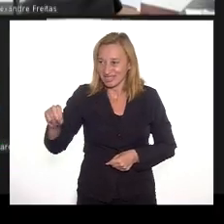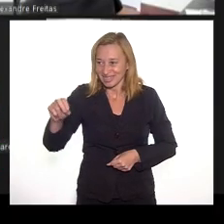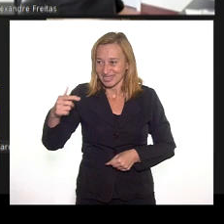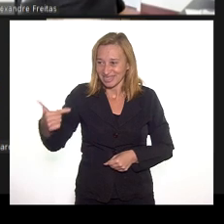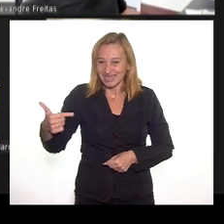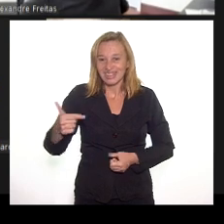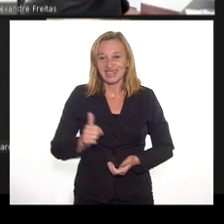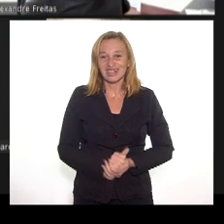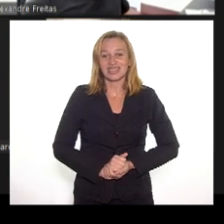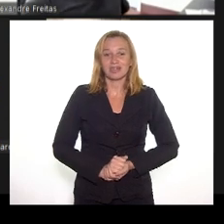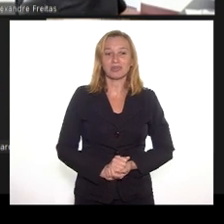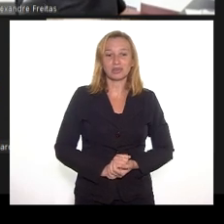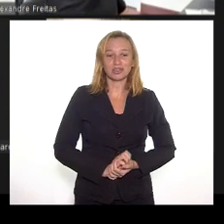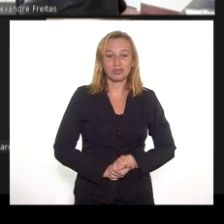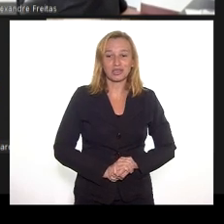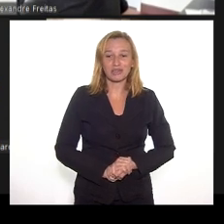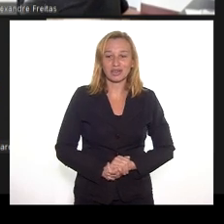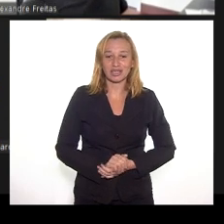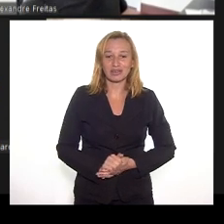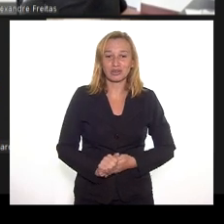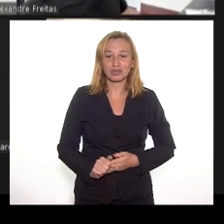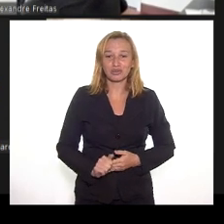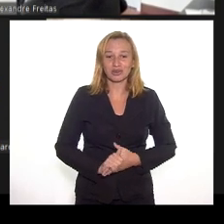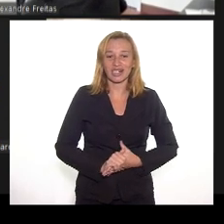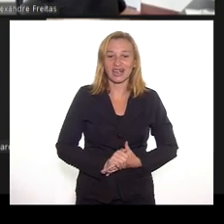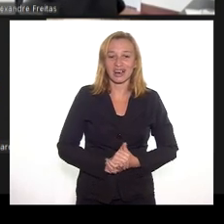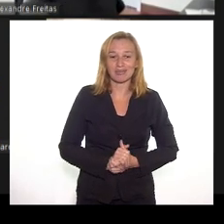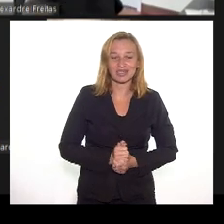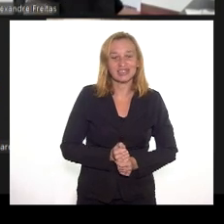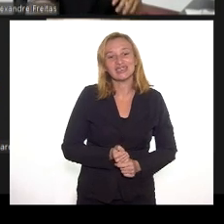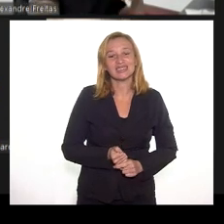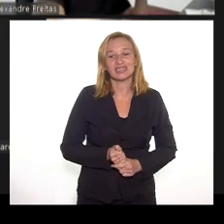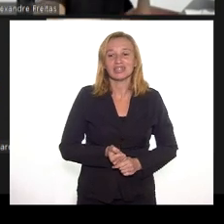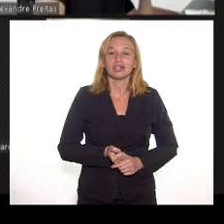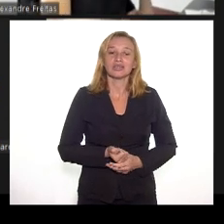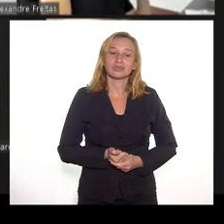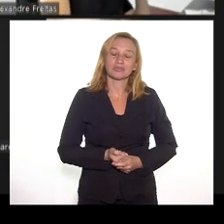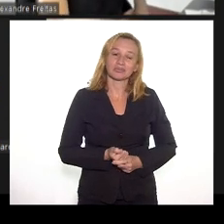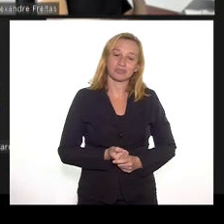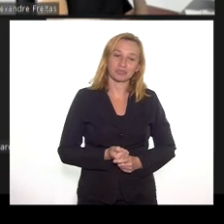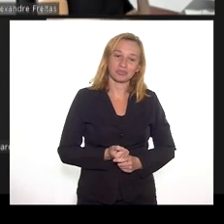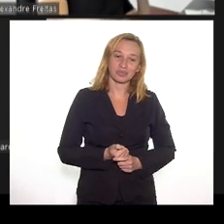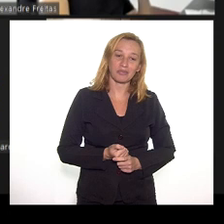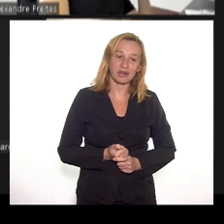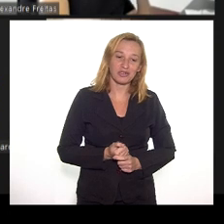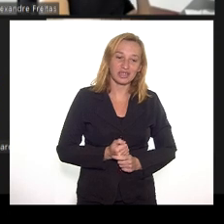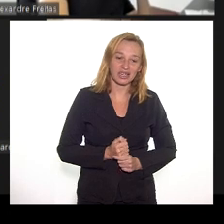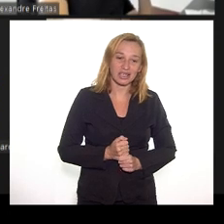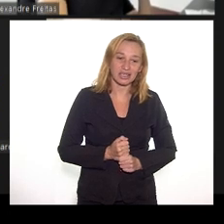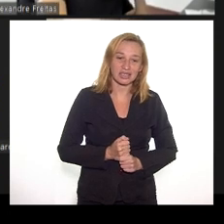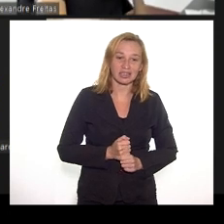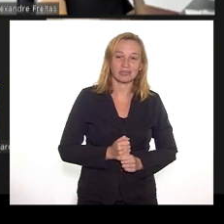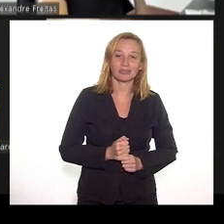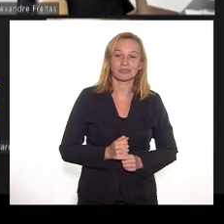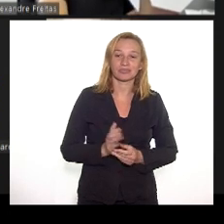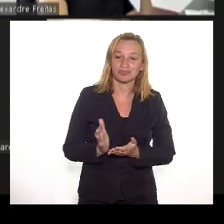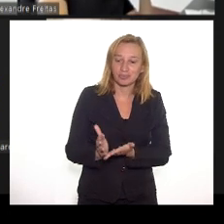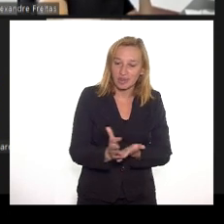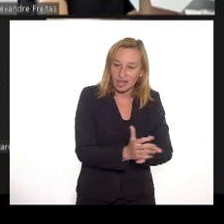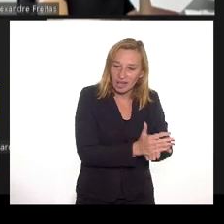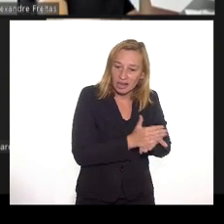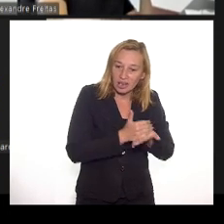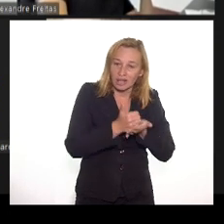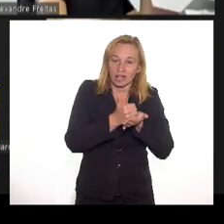isso, o fundo vai ser constituído de excesso de